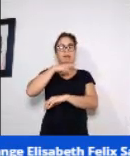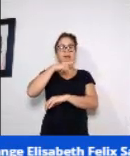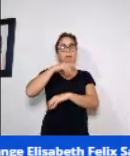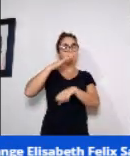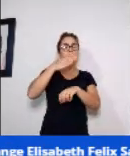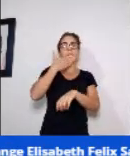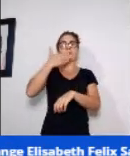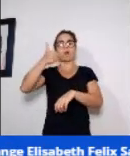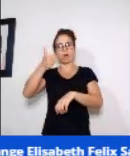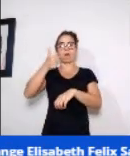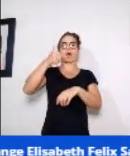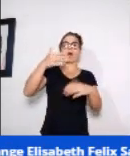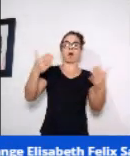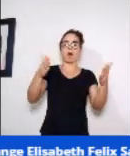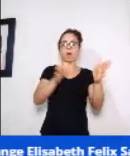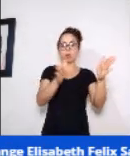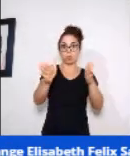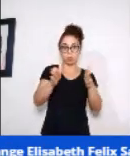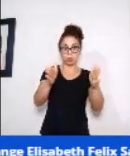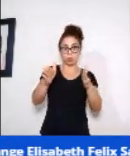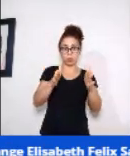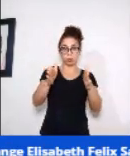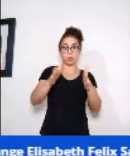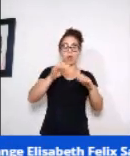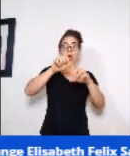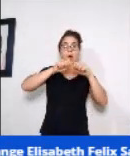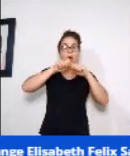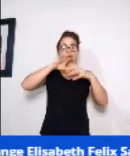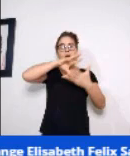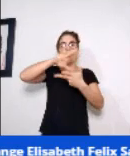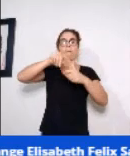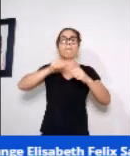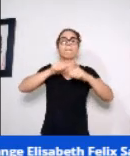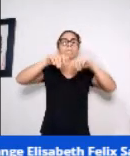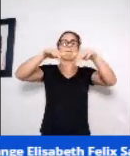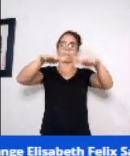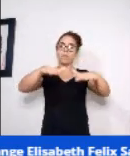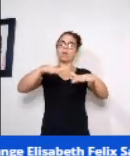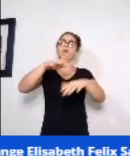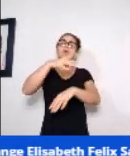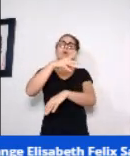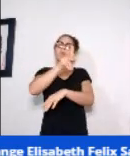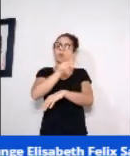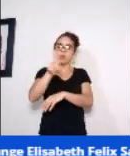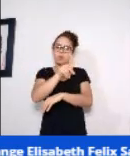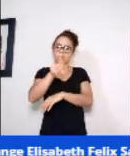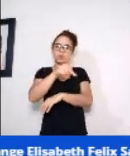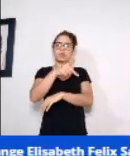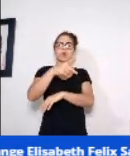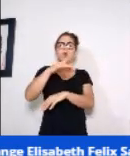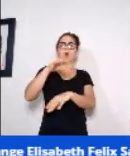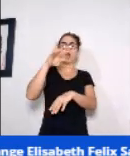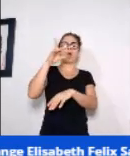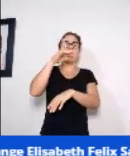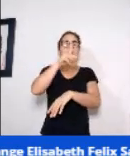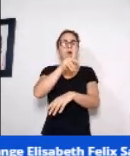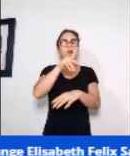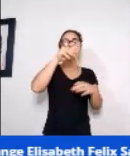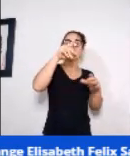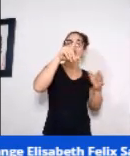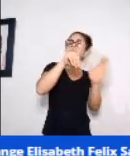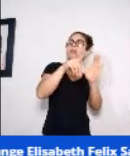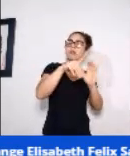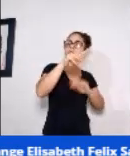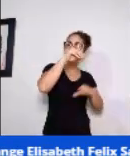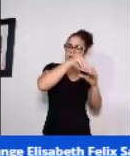dias, o professor, de acordo com a sua realidade, aquilo que a escola decidiu e formulou em seu PPP, de